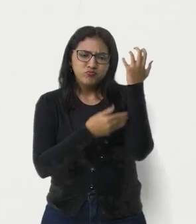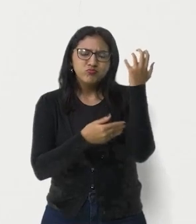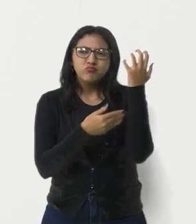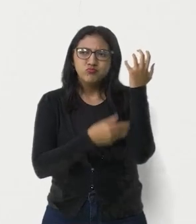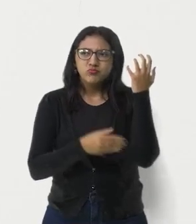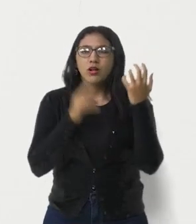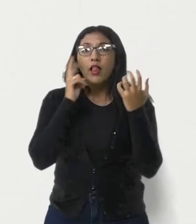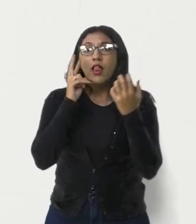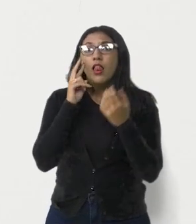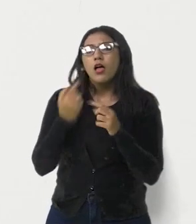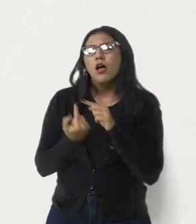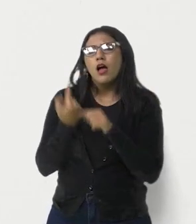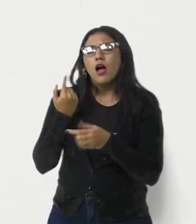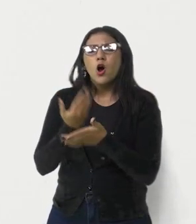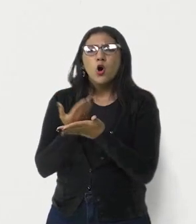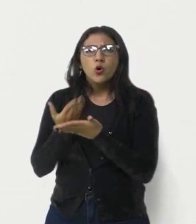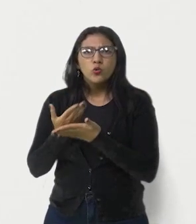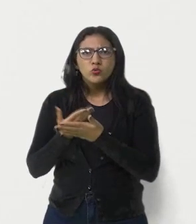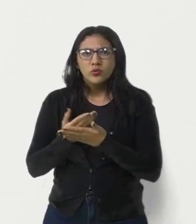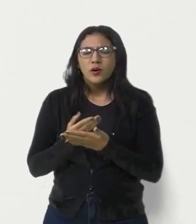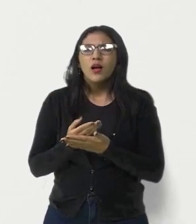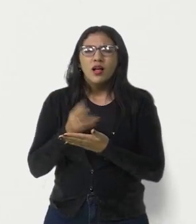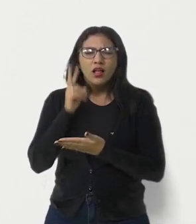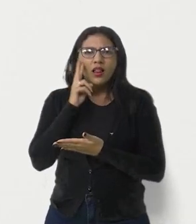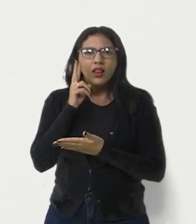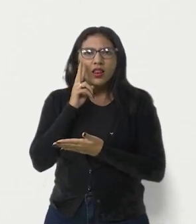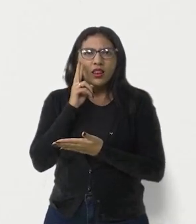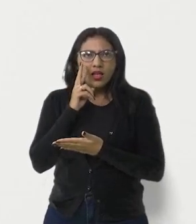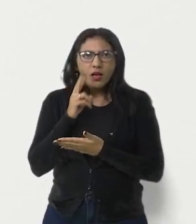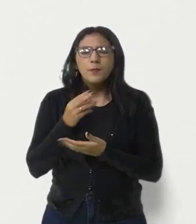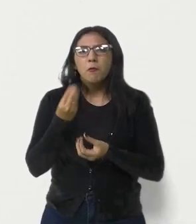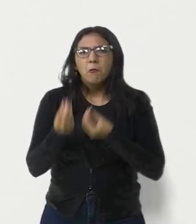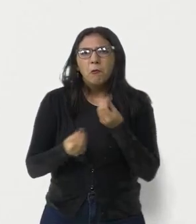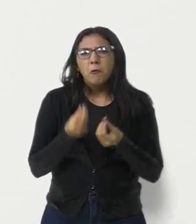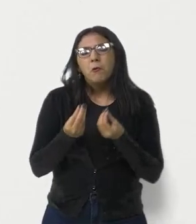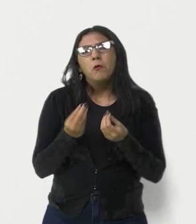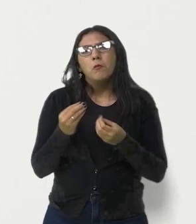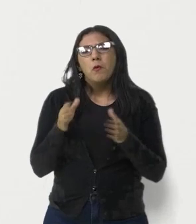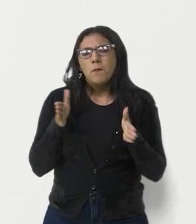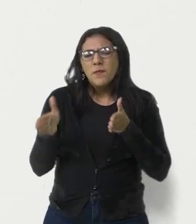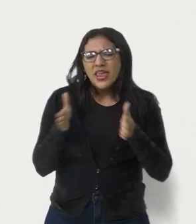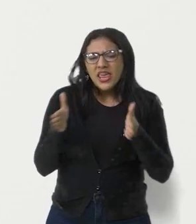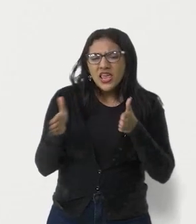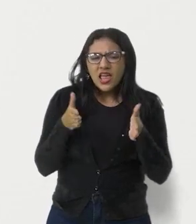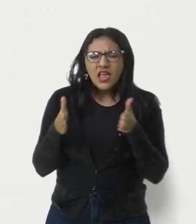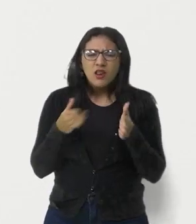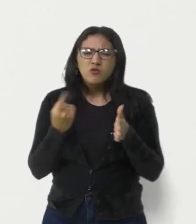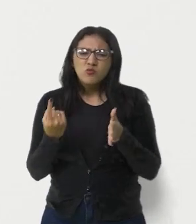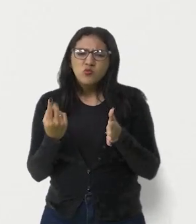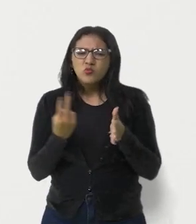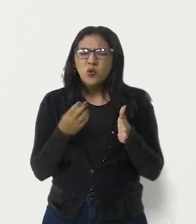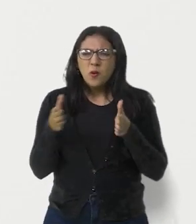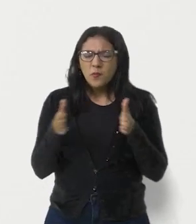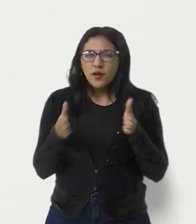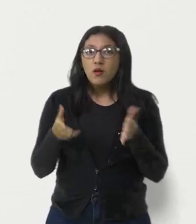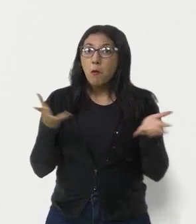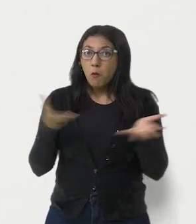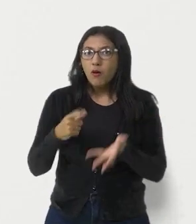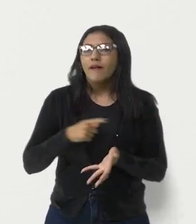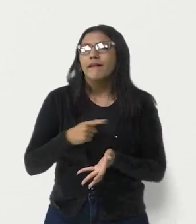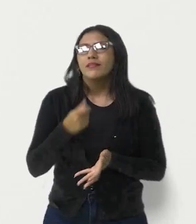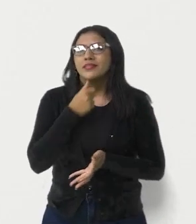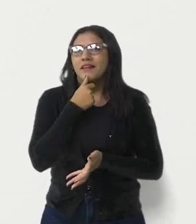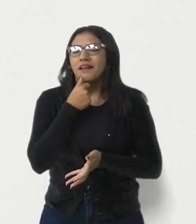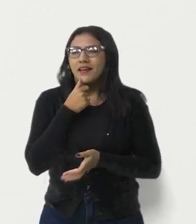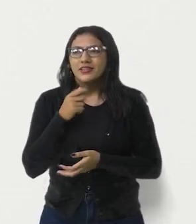né? Nós estudamos em aulas anteriores justamente o primeiro e o segundo ciclo da borracha e hoje ainda essa profissão